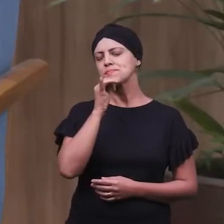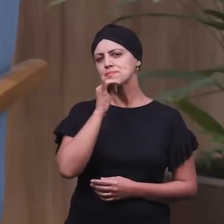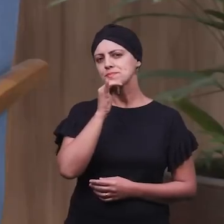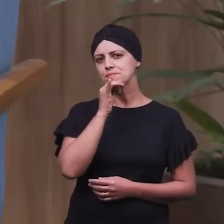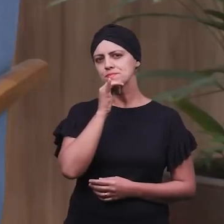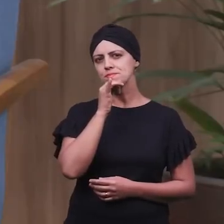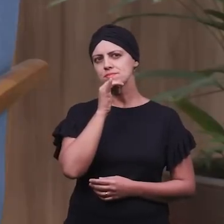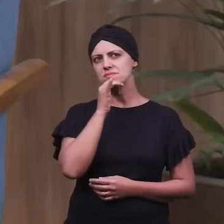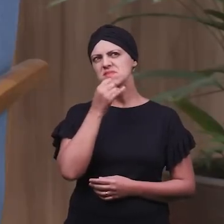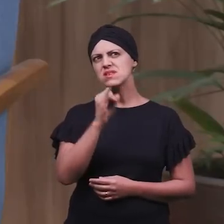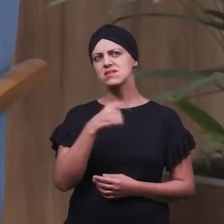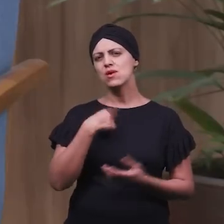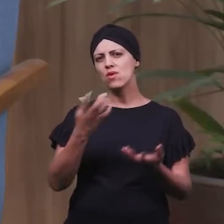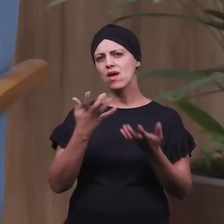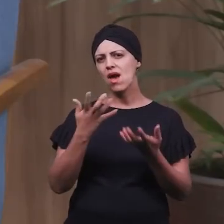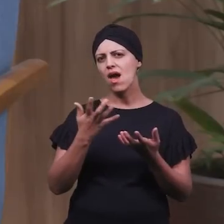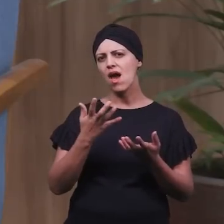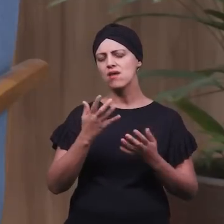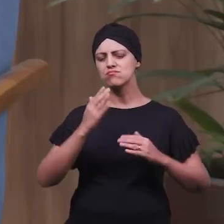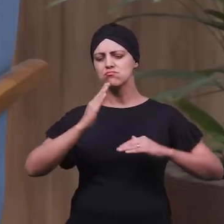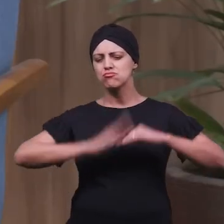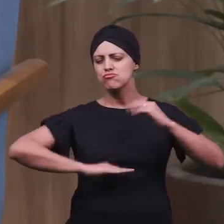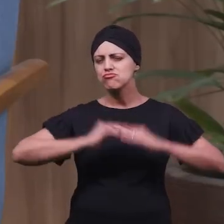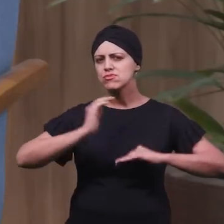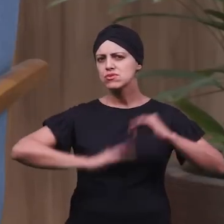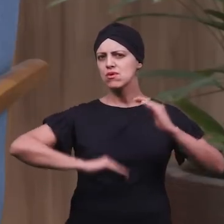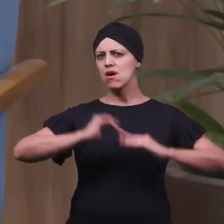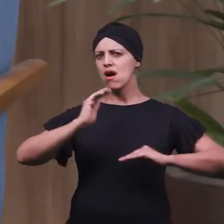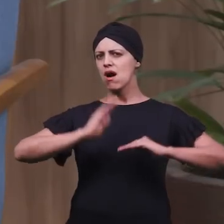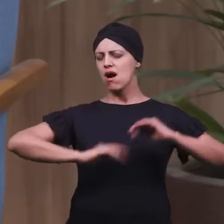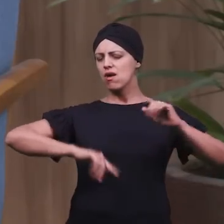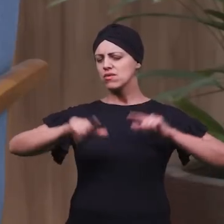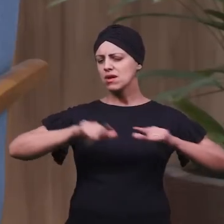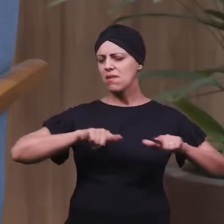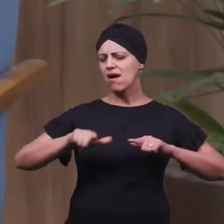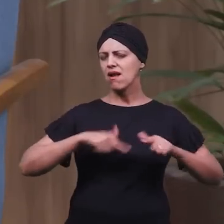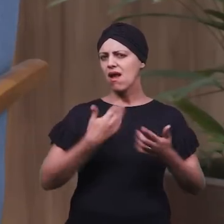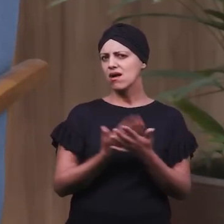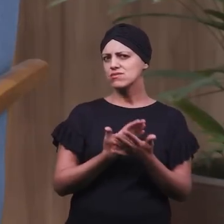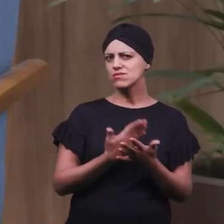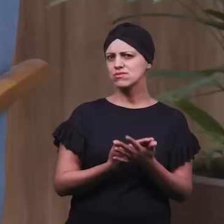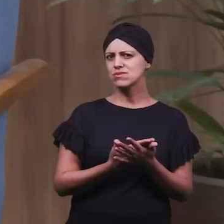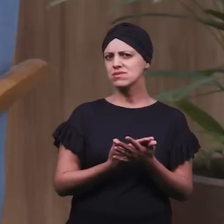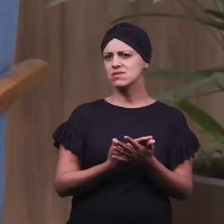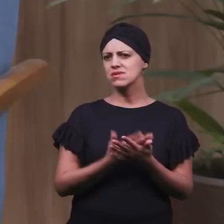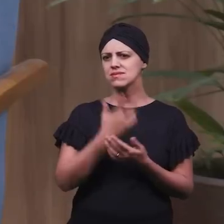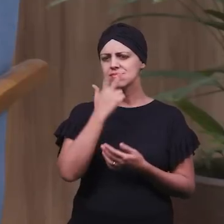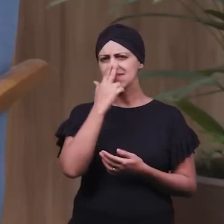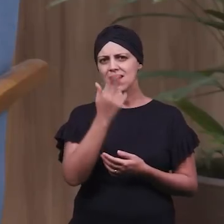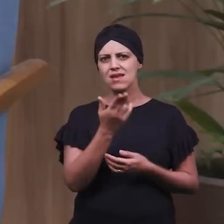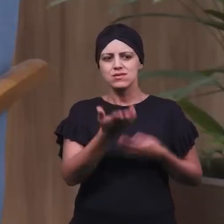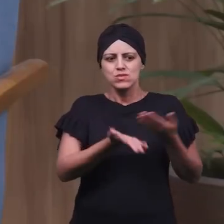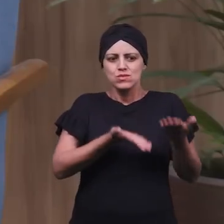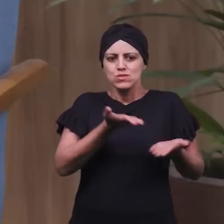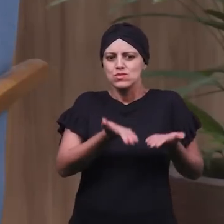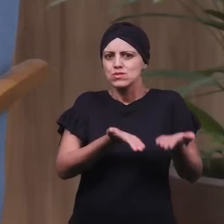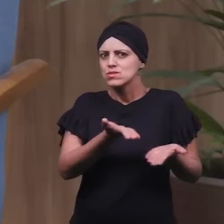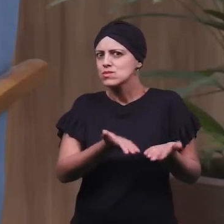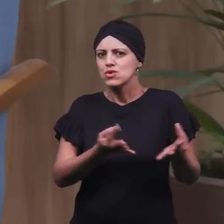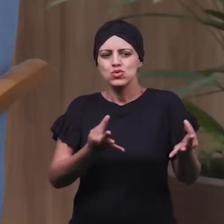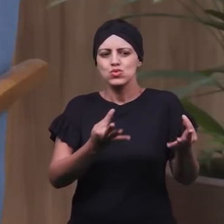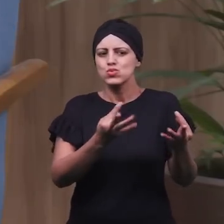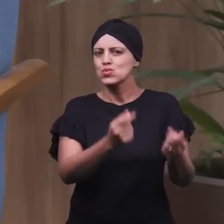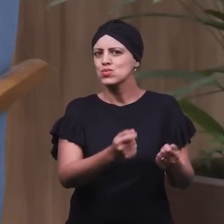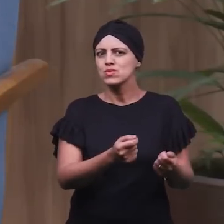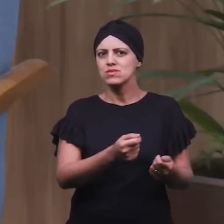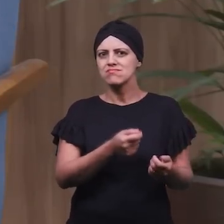Por exemplo, quando queremos ter uma carreira profissional, nós cuidamos com todo zelo e fazemos por onde